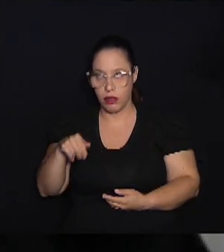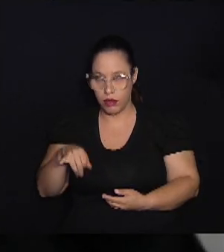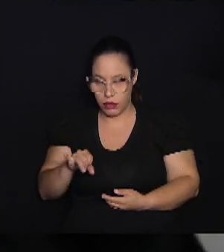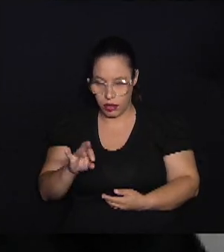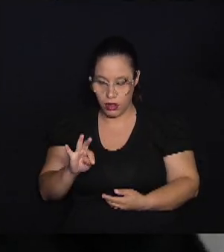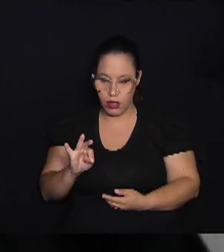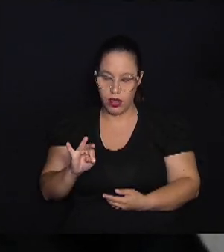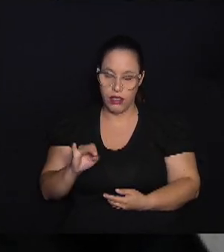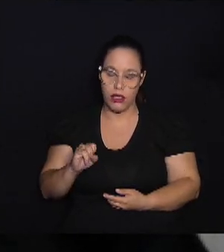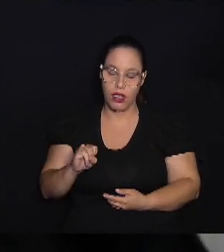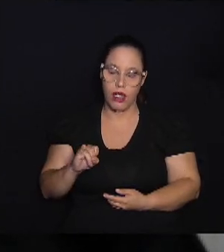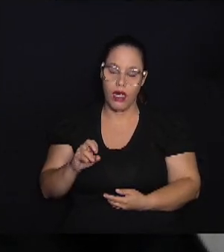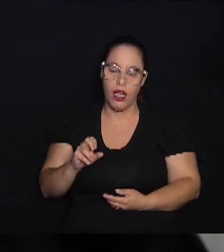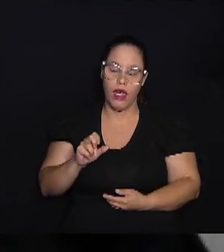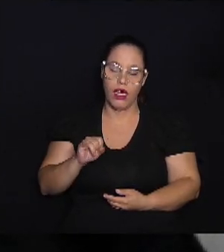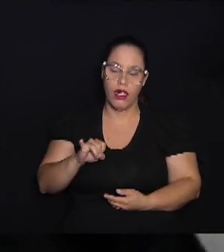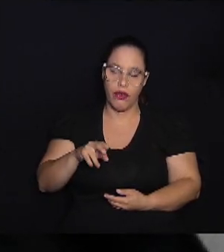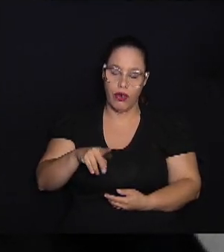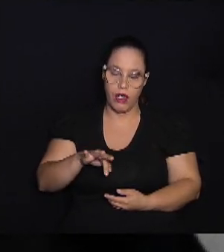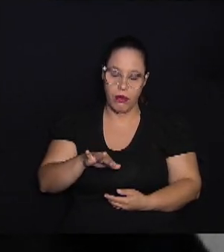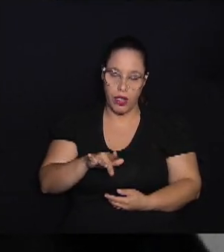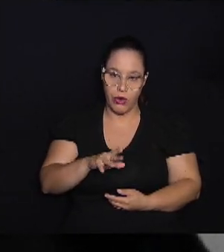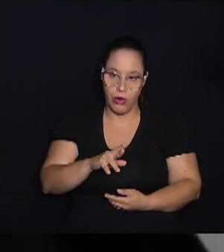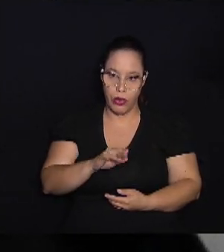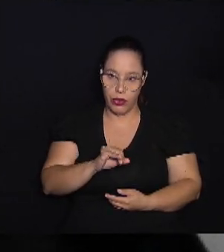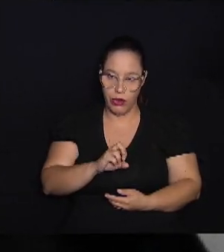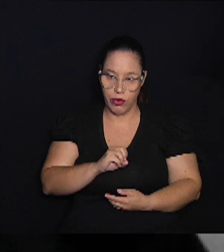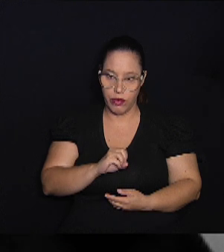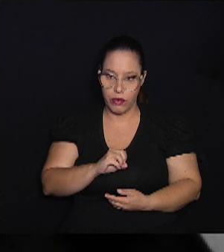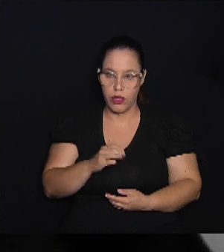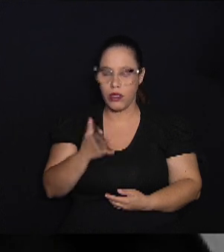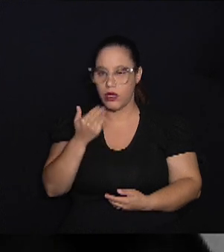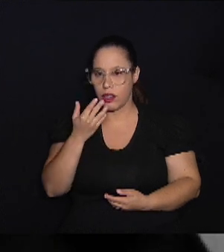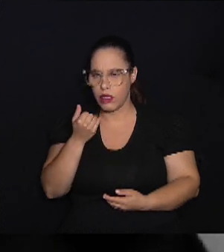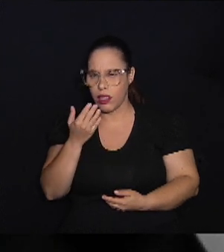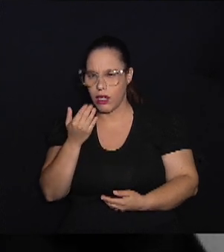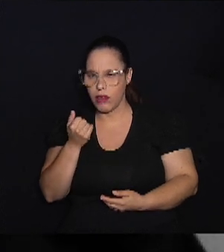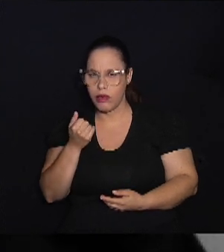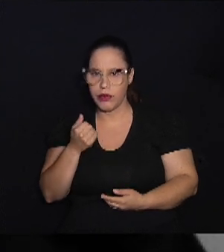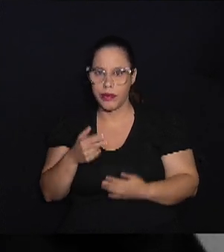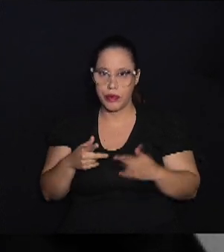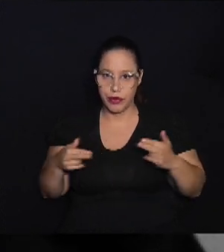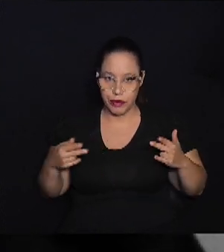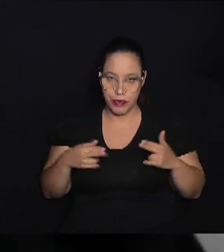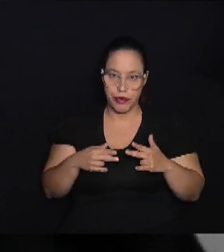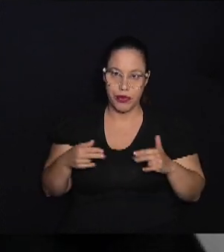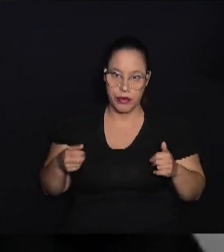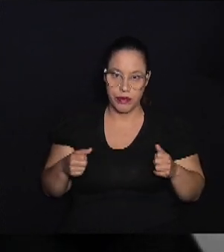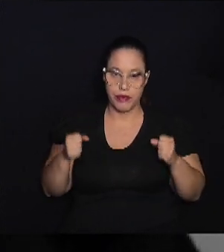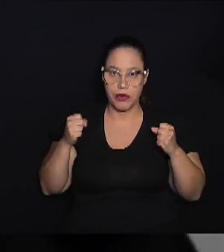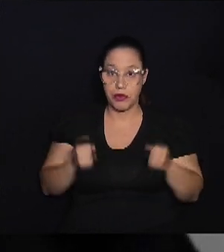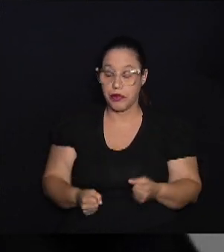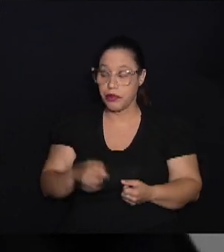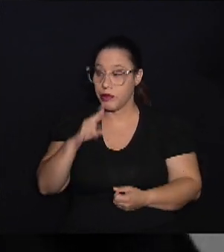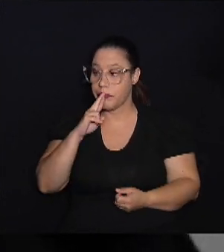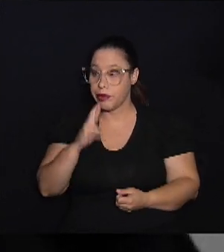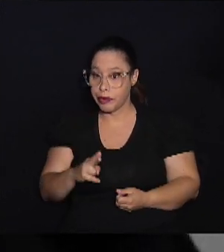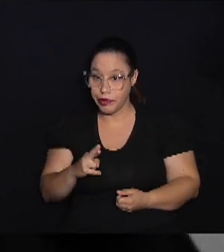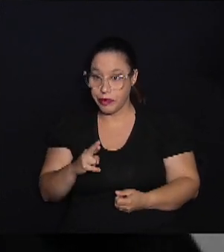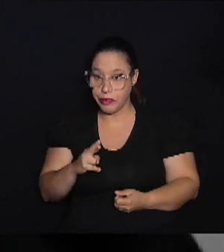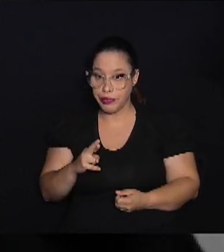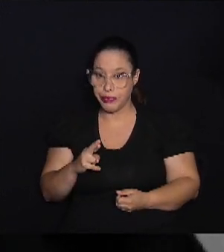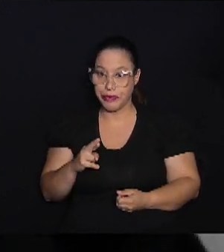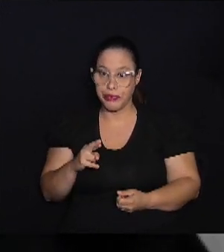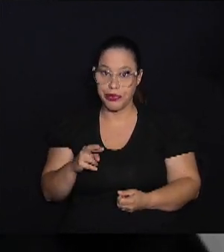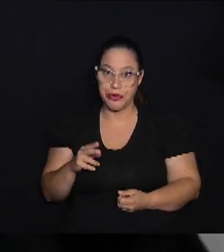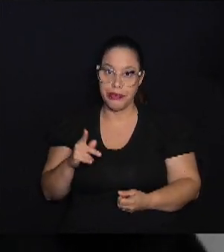Então, hoje a gente sabe que a digestão dos alimentos podem desencadear respostas que sejam pró-inflamatórias